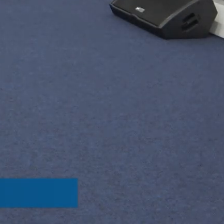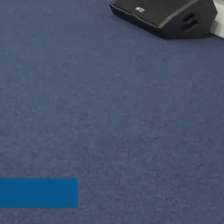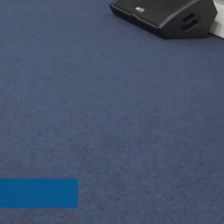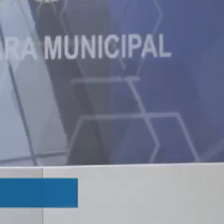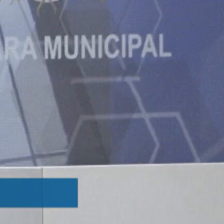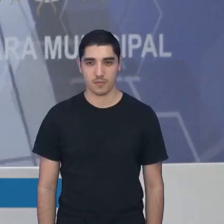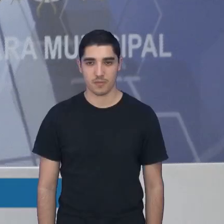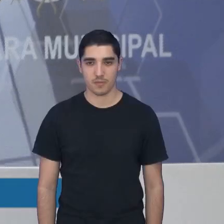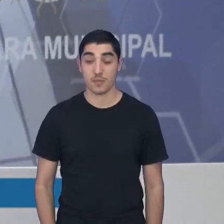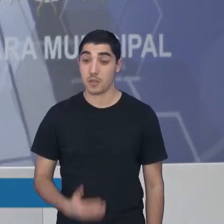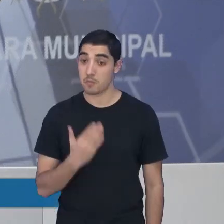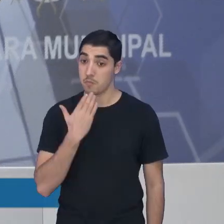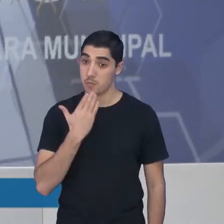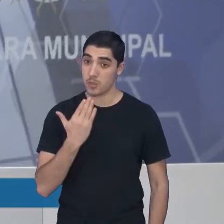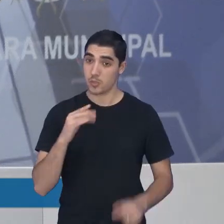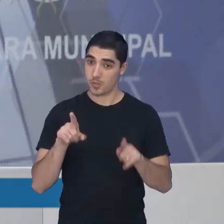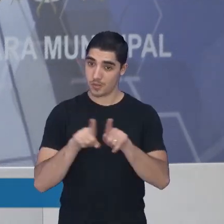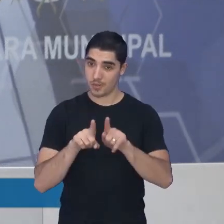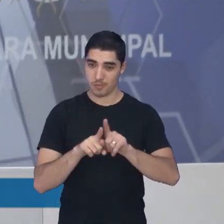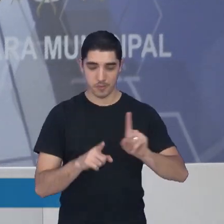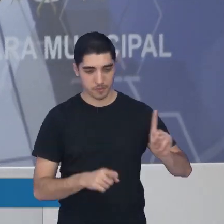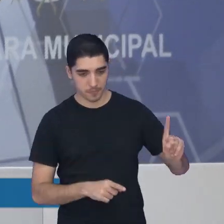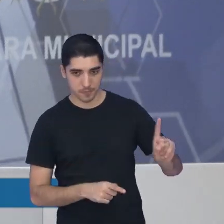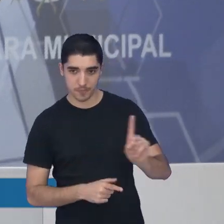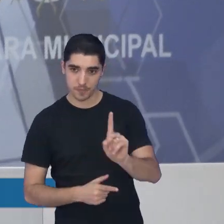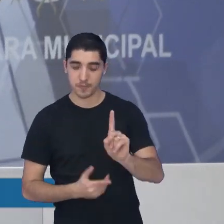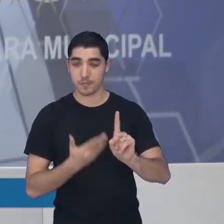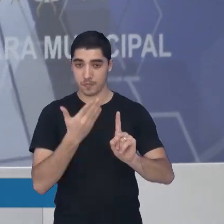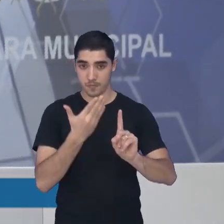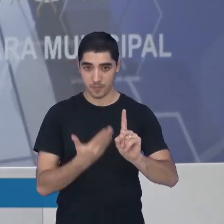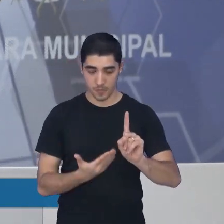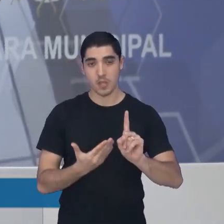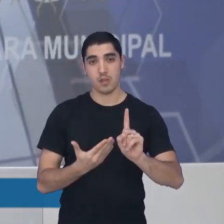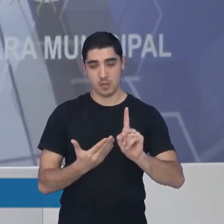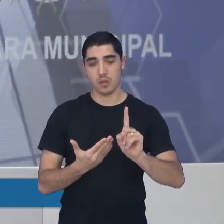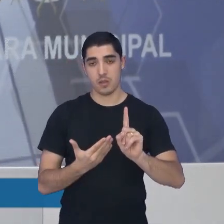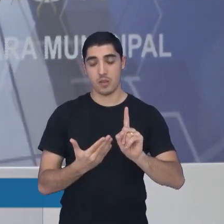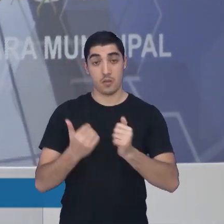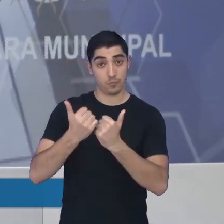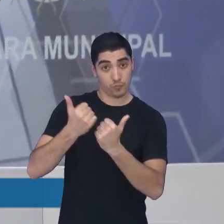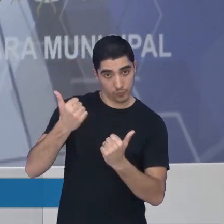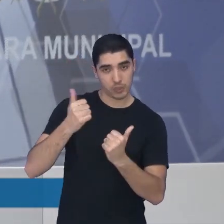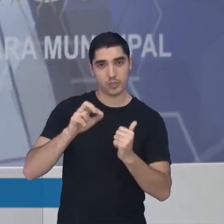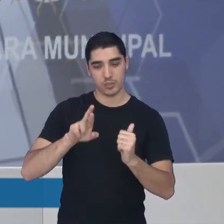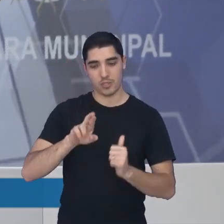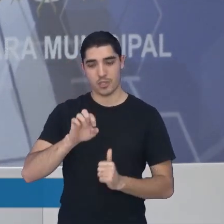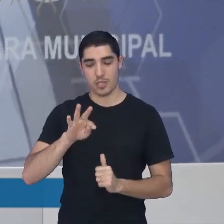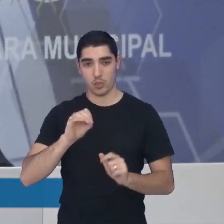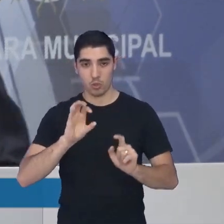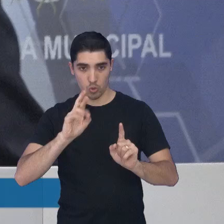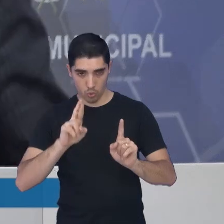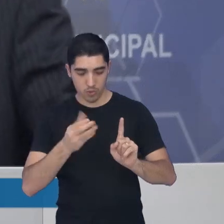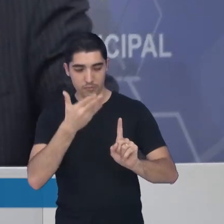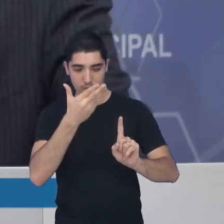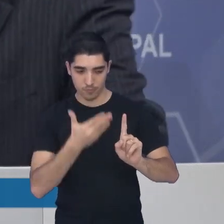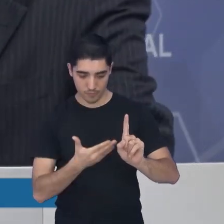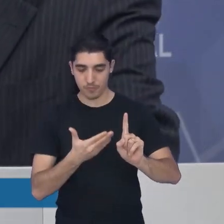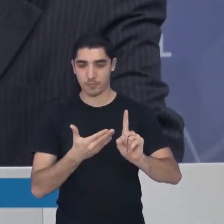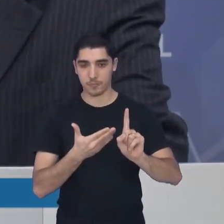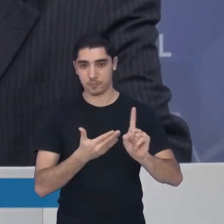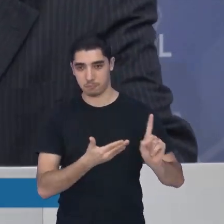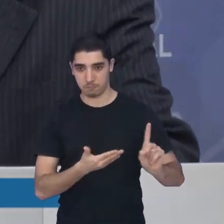Convidamos para integrar a mesa diretora o magnífico vice-reitor da Univap, professor doutor Sérgio Bacha.